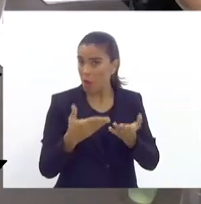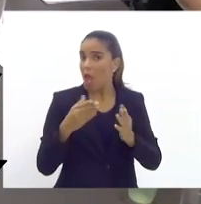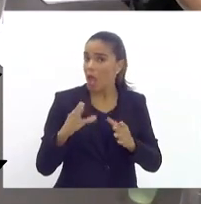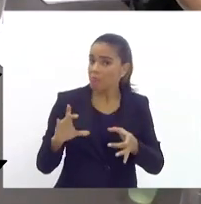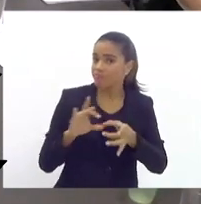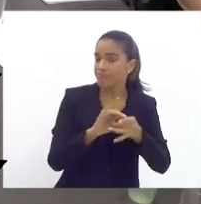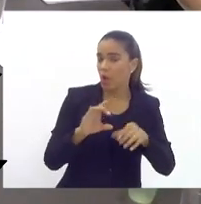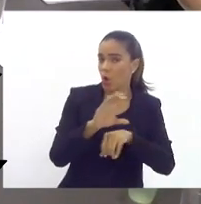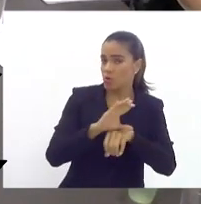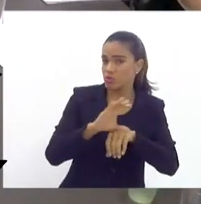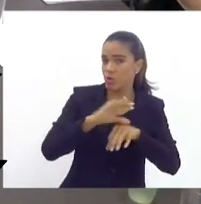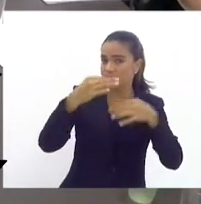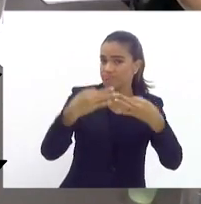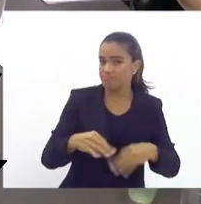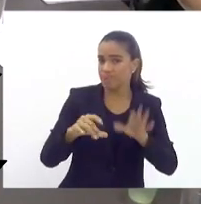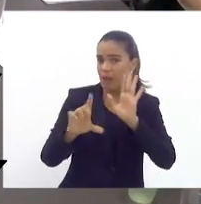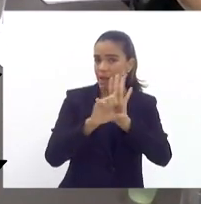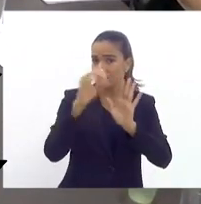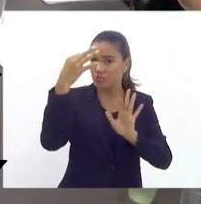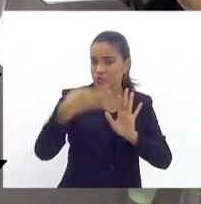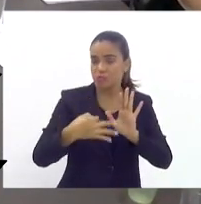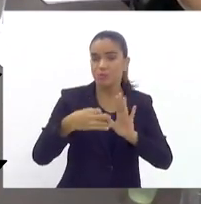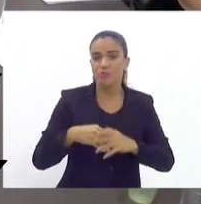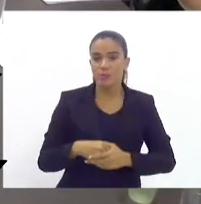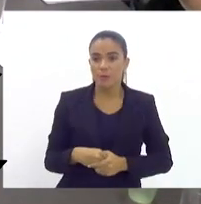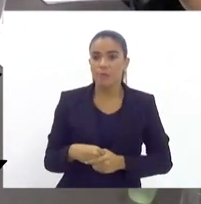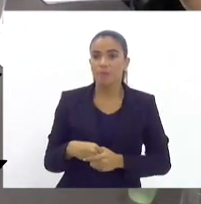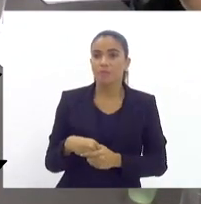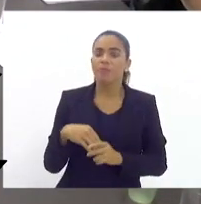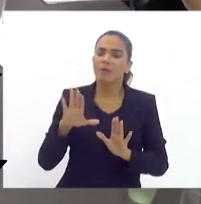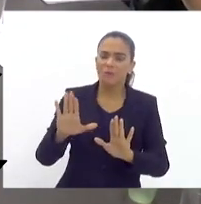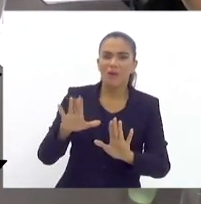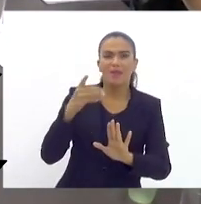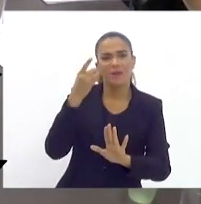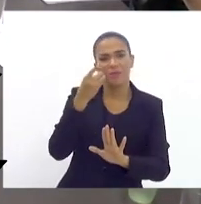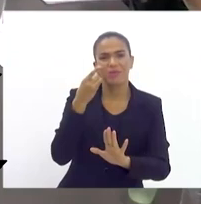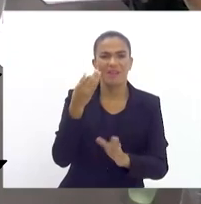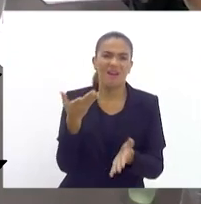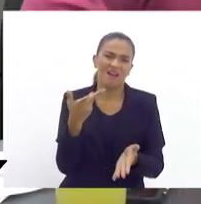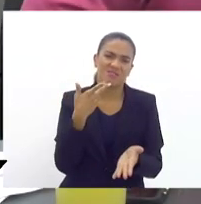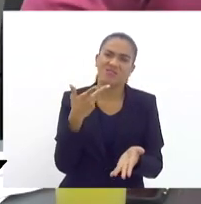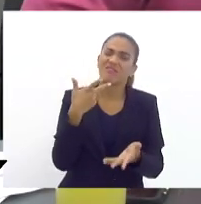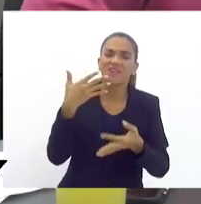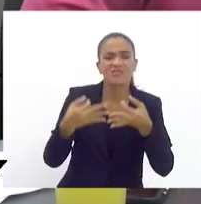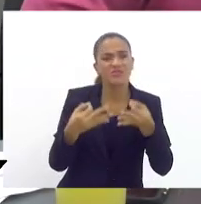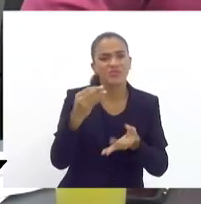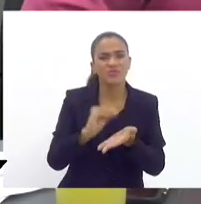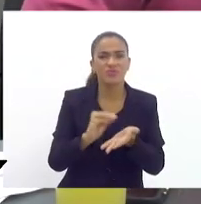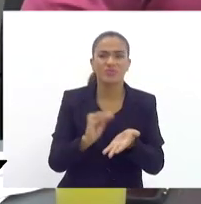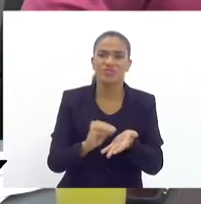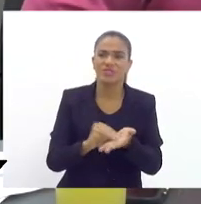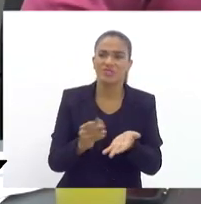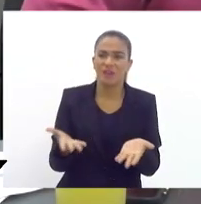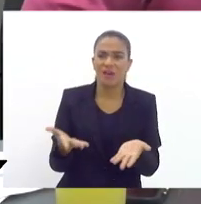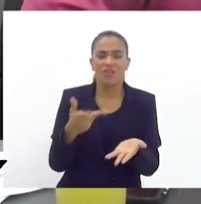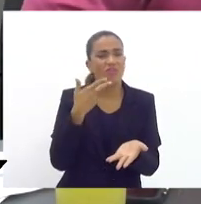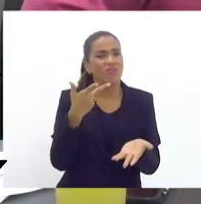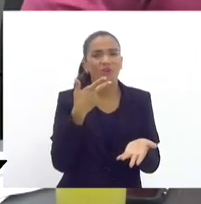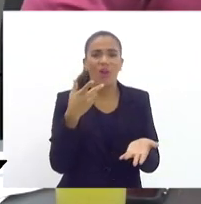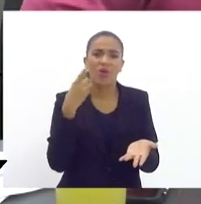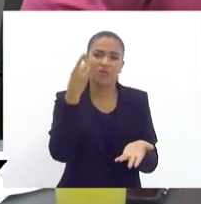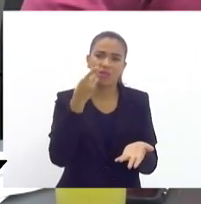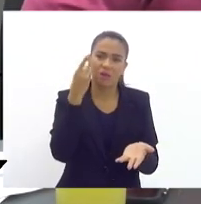constitucional e legítimo do mandato de Vossa Excelência. Deputada Maria, o senhor está fazendo uma grande injustiça, né? Porque o senhor não citou o